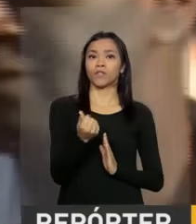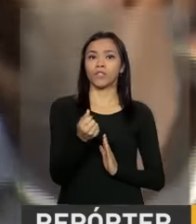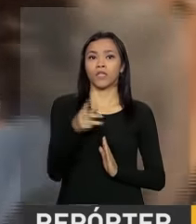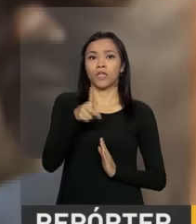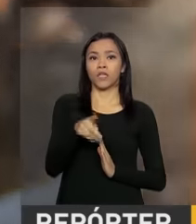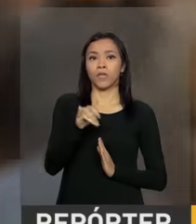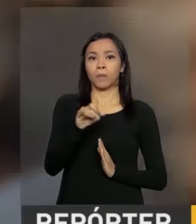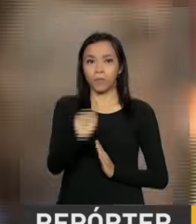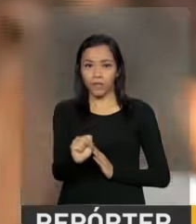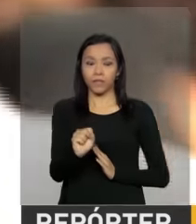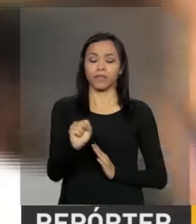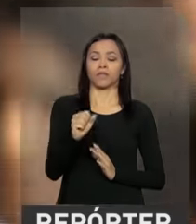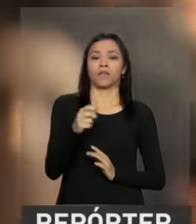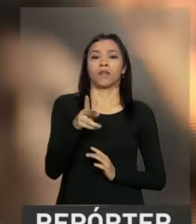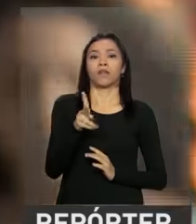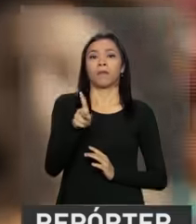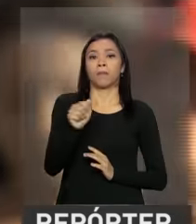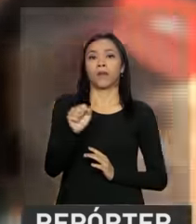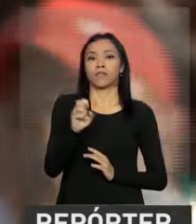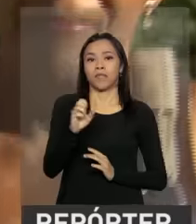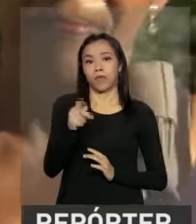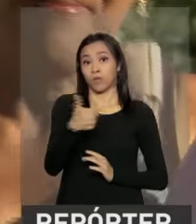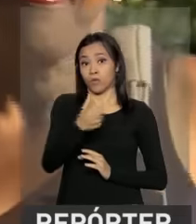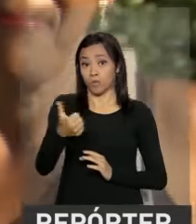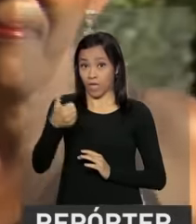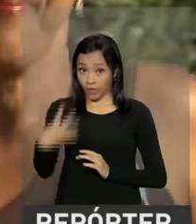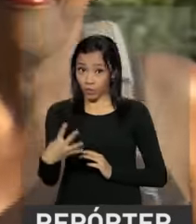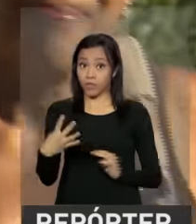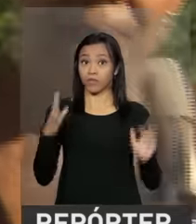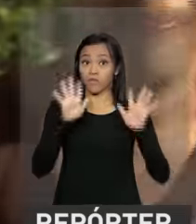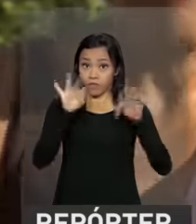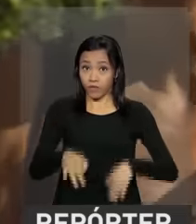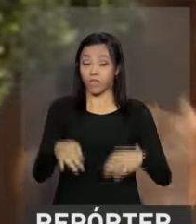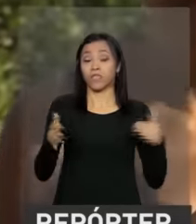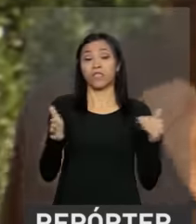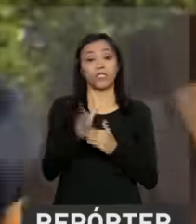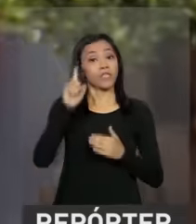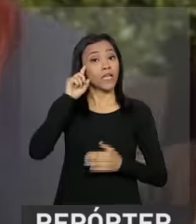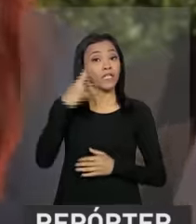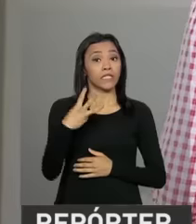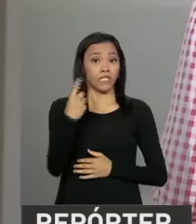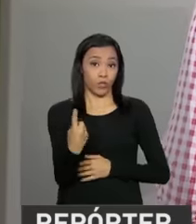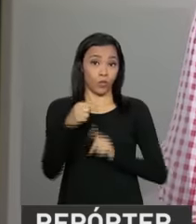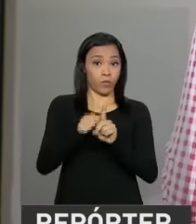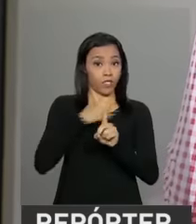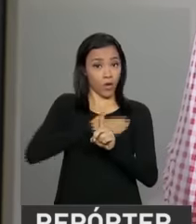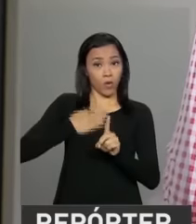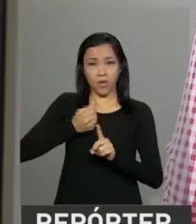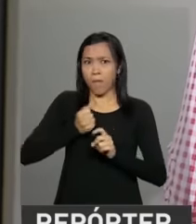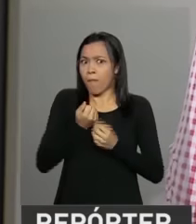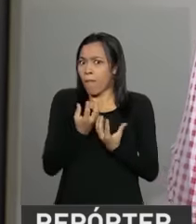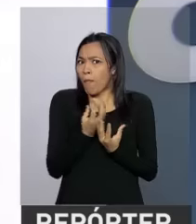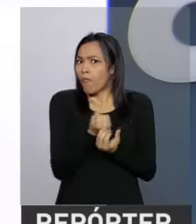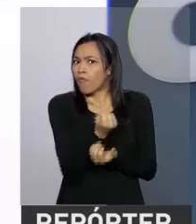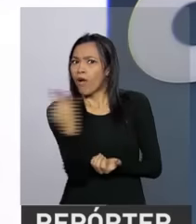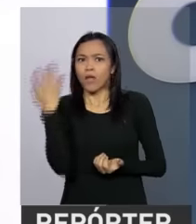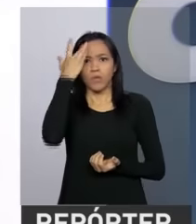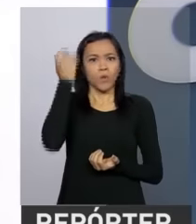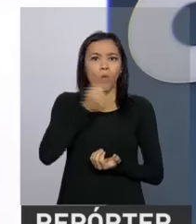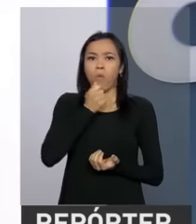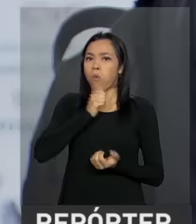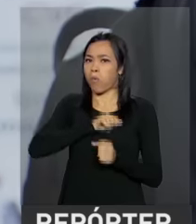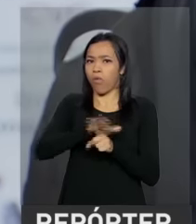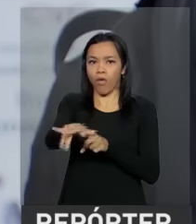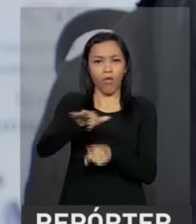Baso 2014 termina no dia 31 de agosto mais de 1 milhão de trabalhadores ainda não foram as agências do Banco do Brasil e da Caixa